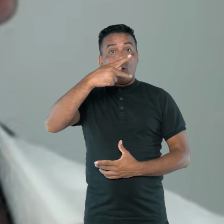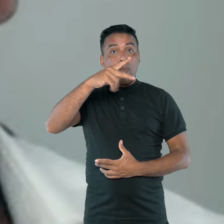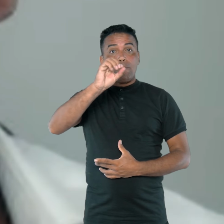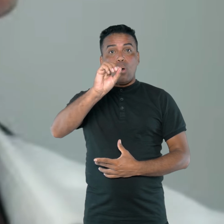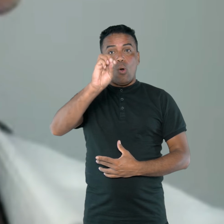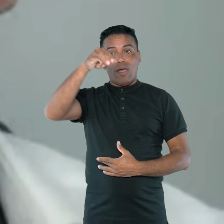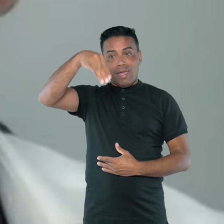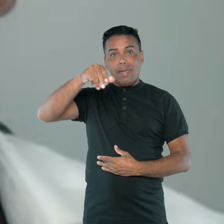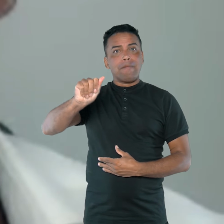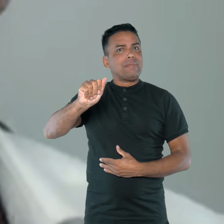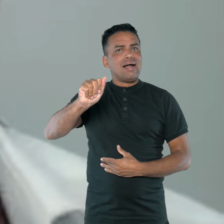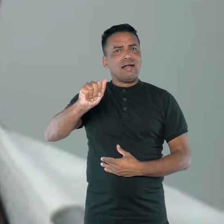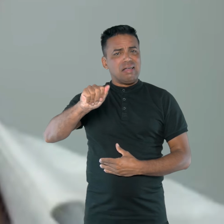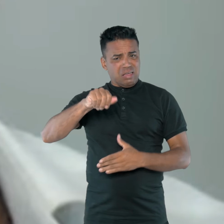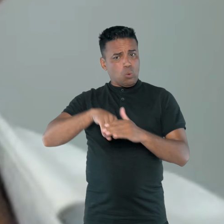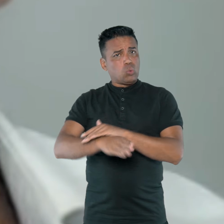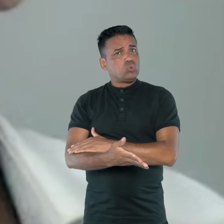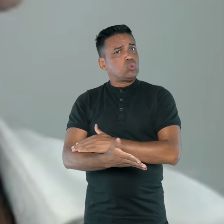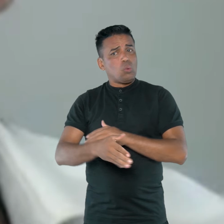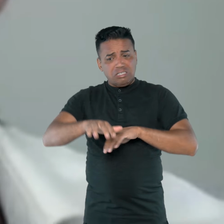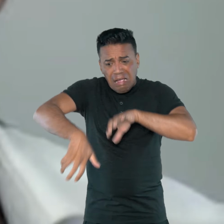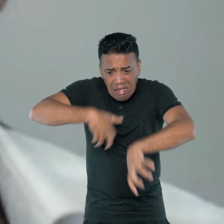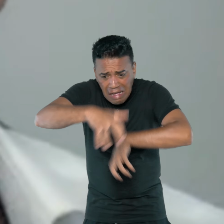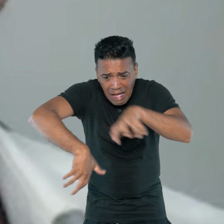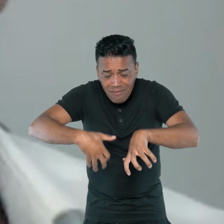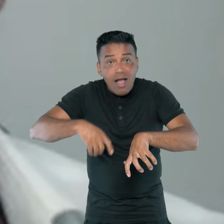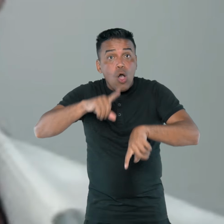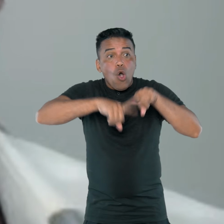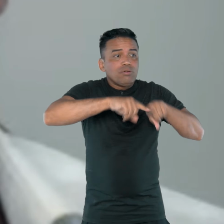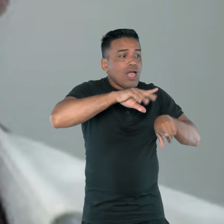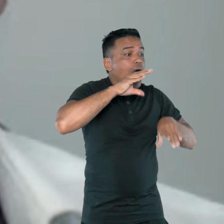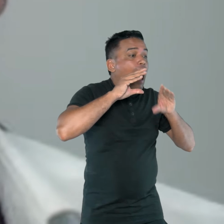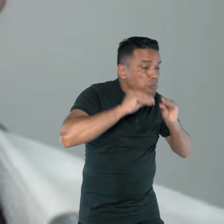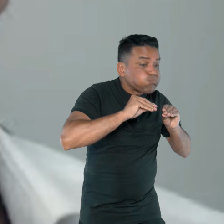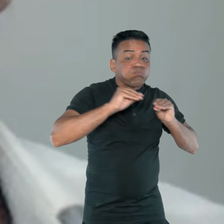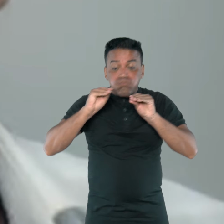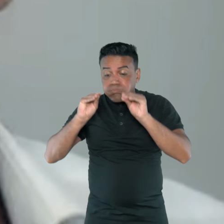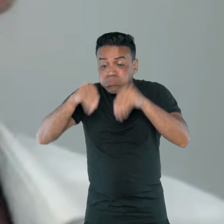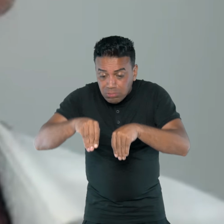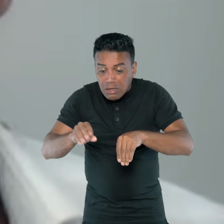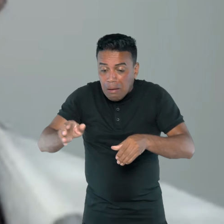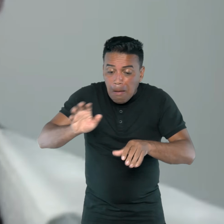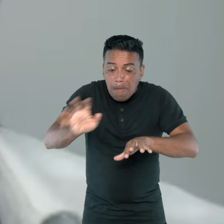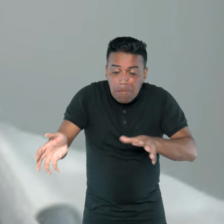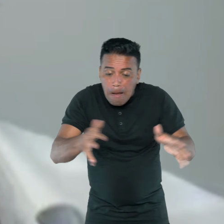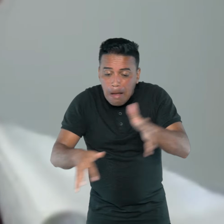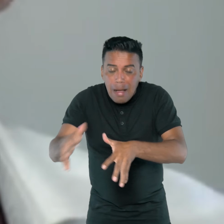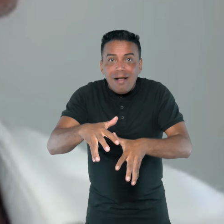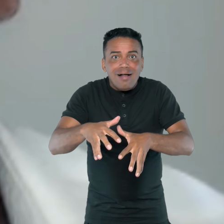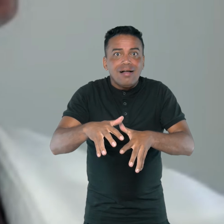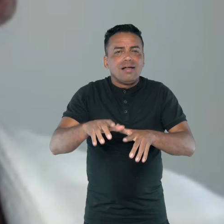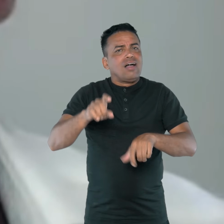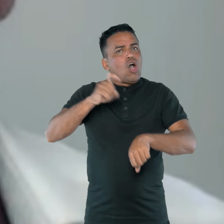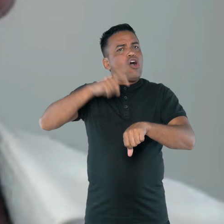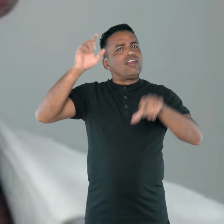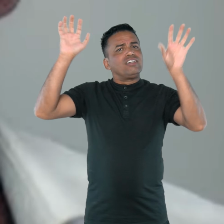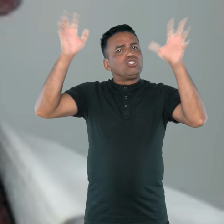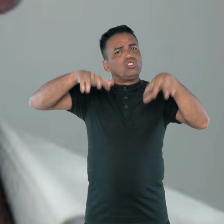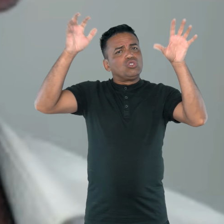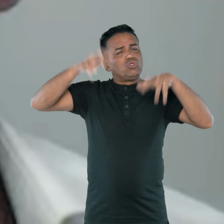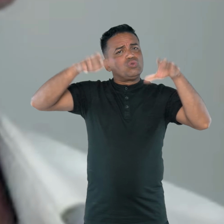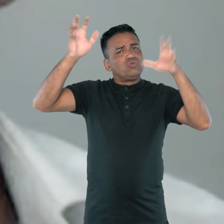de enterrar bem fundo as coisas miúdas que encontrava por aí. Quando chovia e a filosofia empoçava